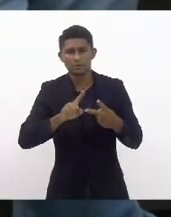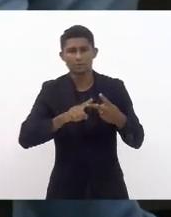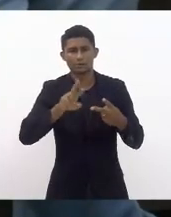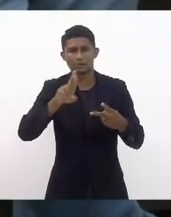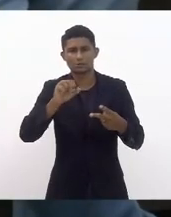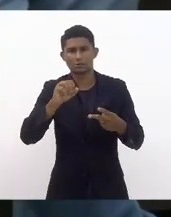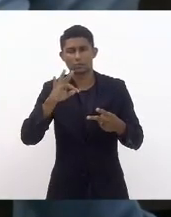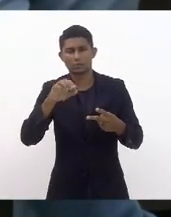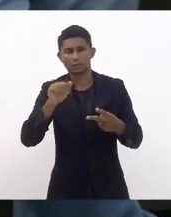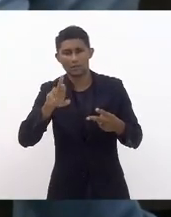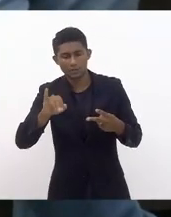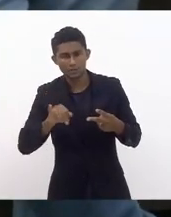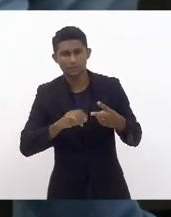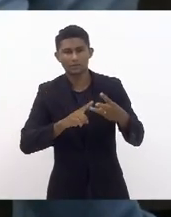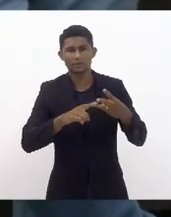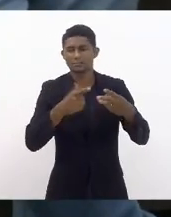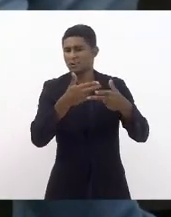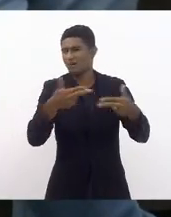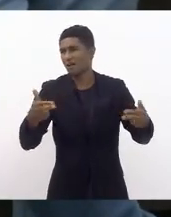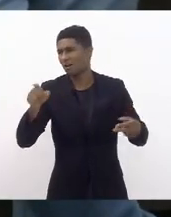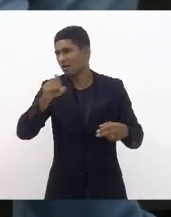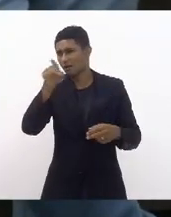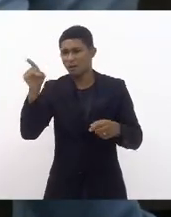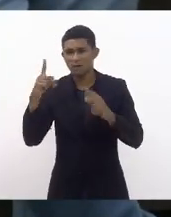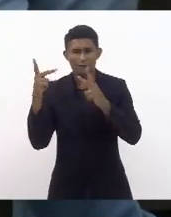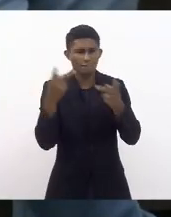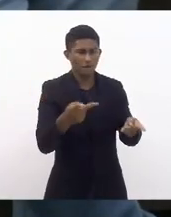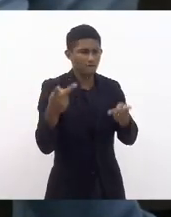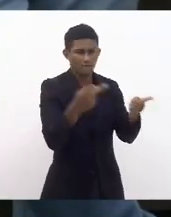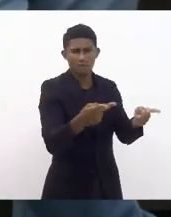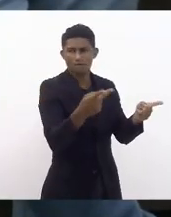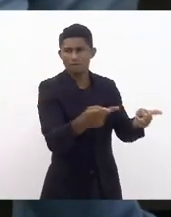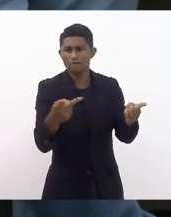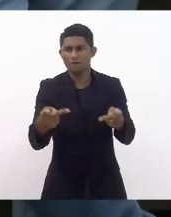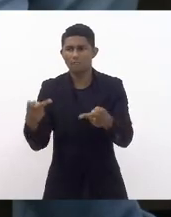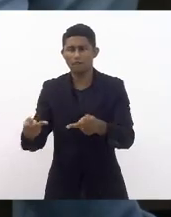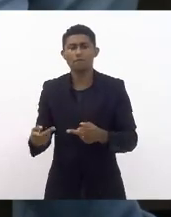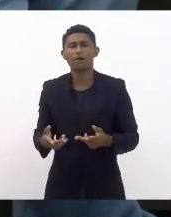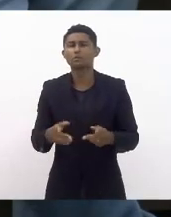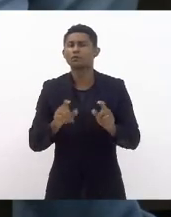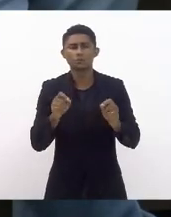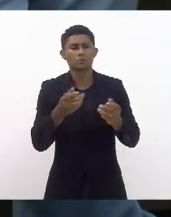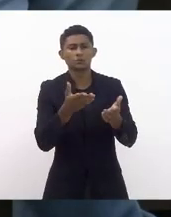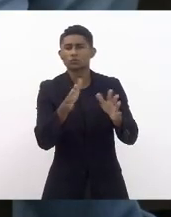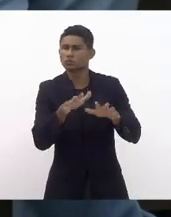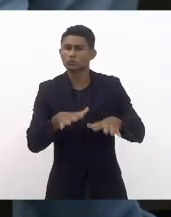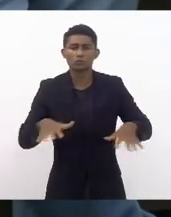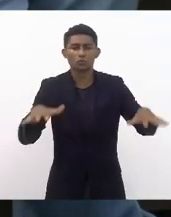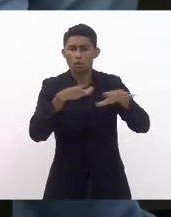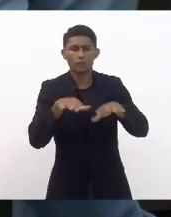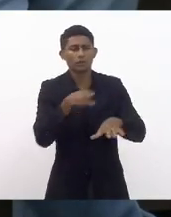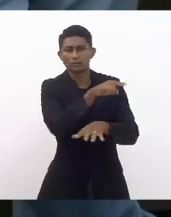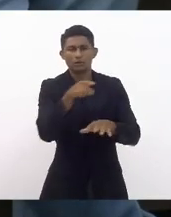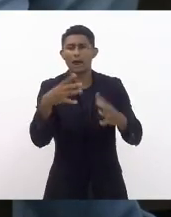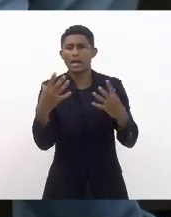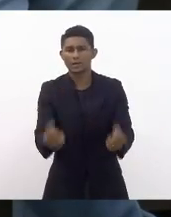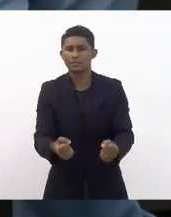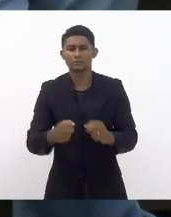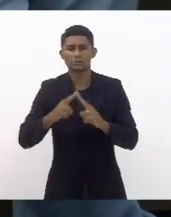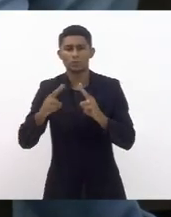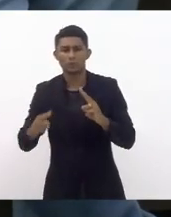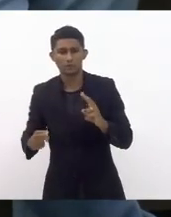Lions Club, associações comerciais, todas amplamente favoráveis à incorporação da UESO pela